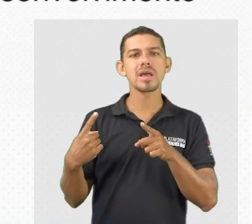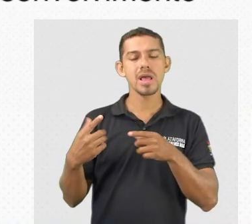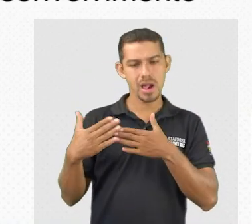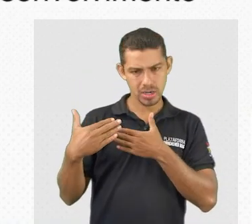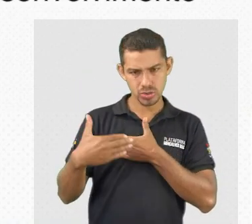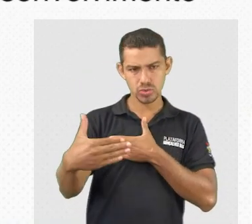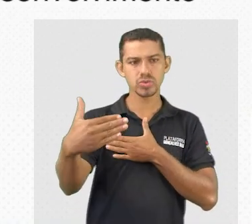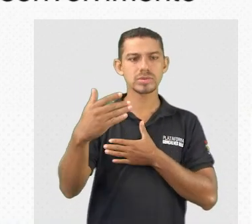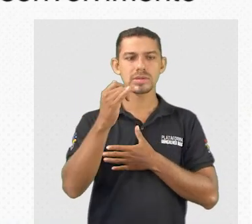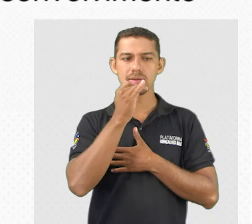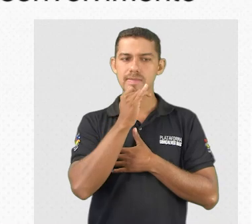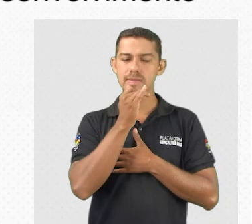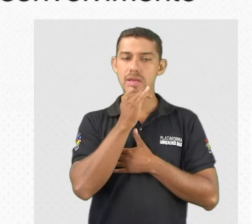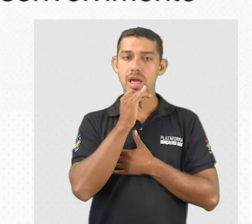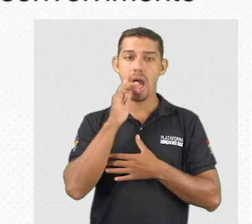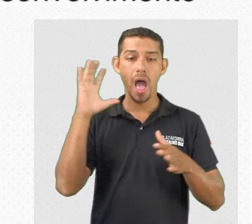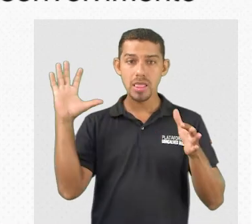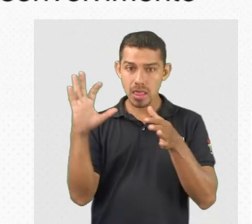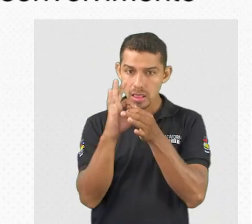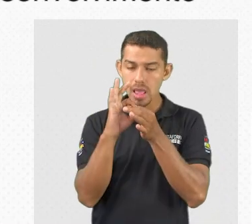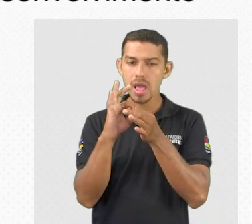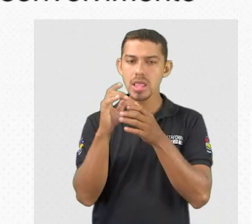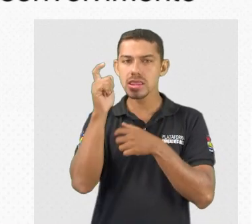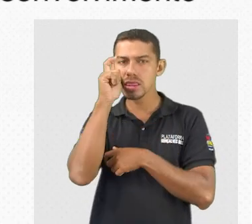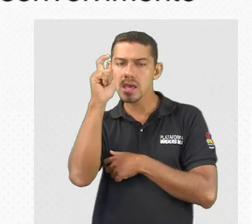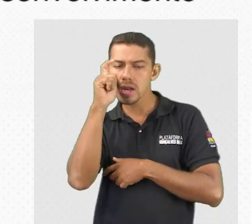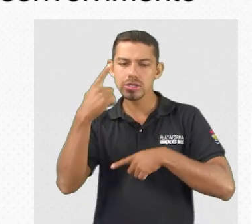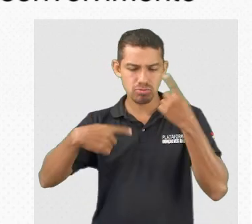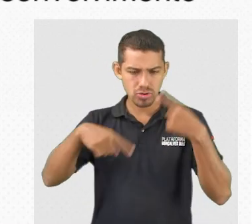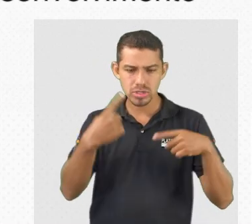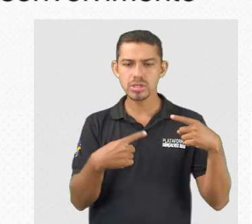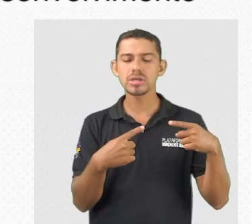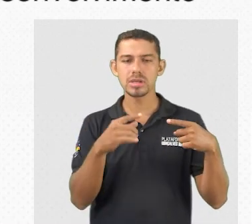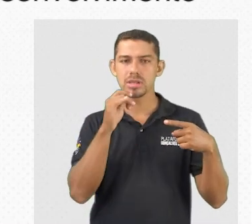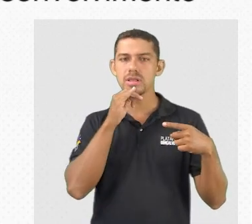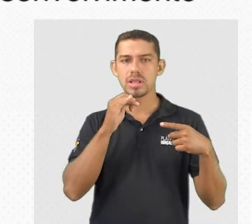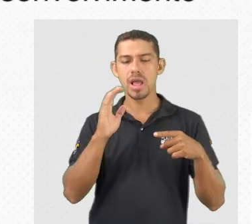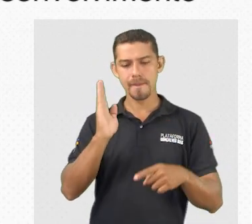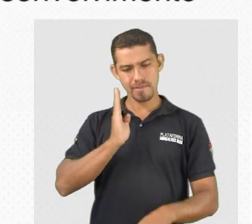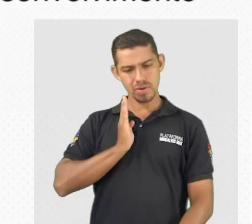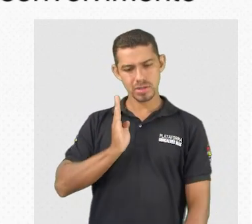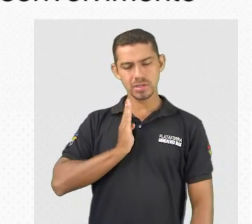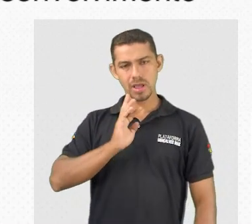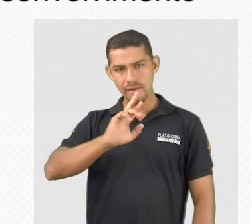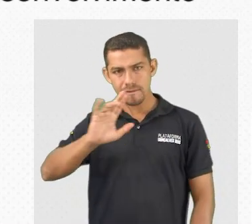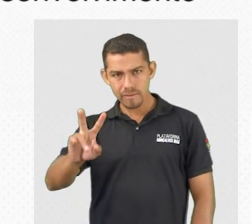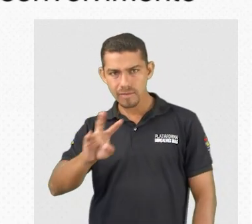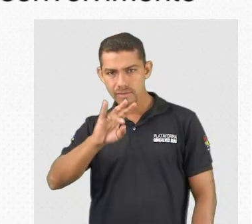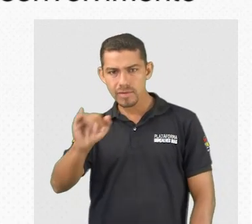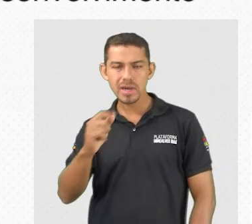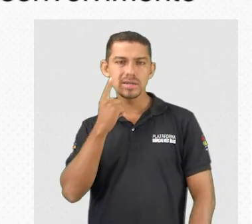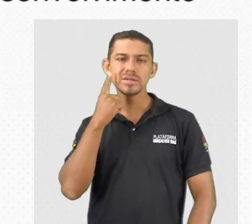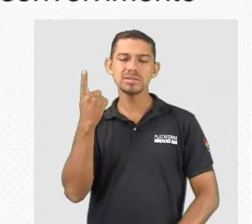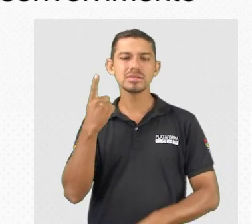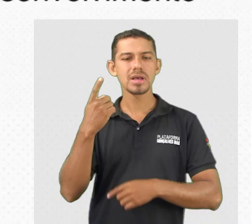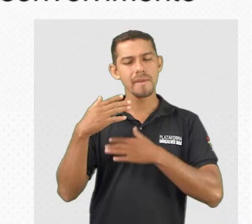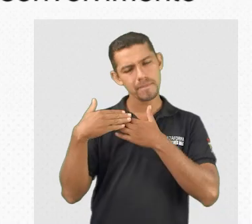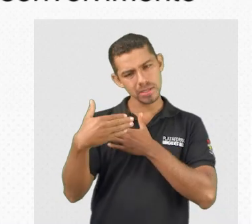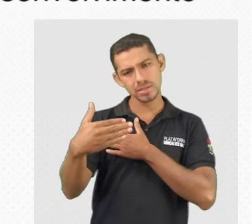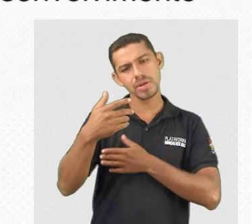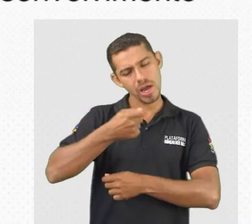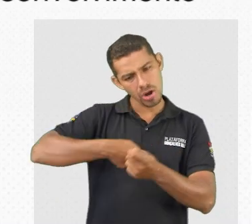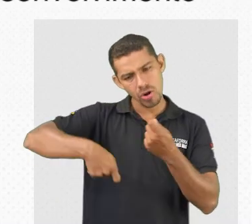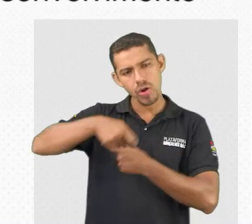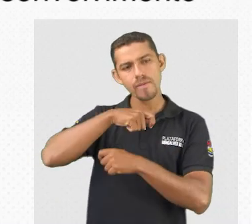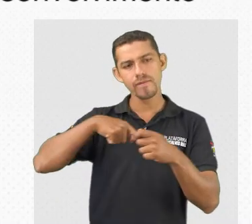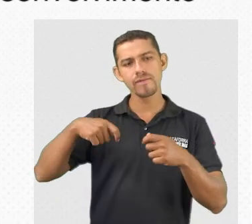surge para atender aos interesses políticos da burguesia, que é a classe que vai produzir esse princípio econômico,